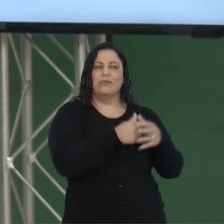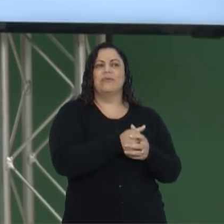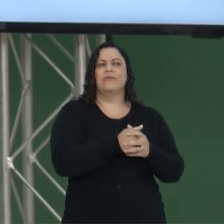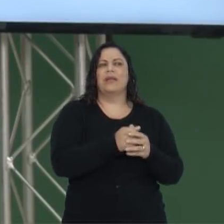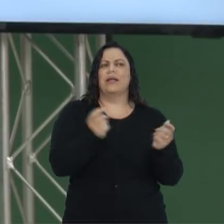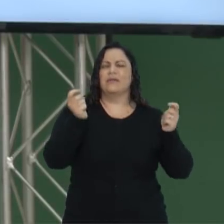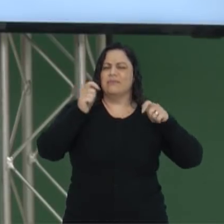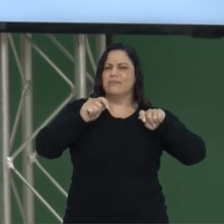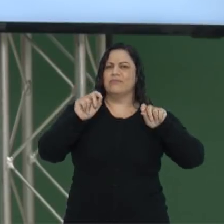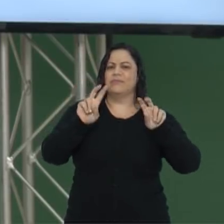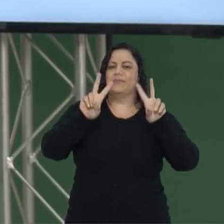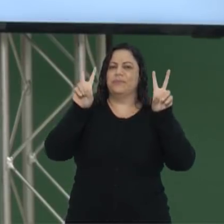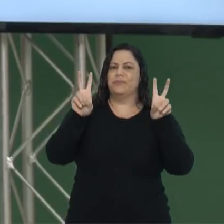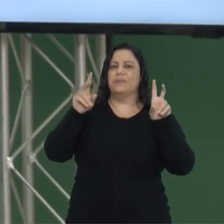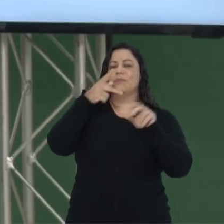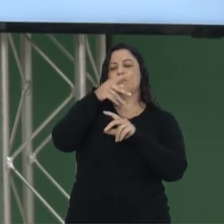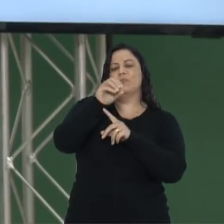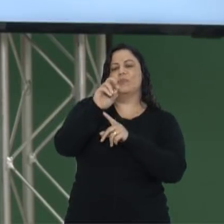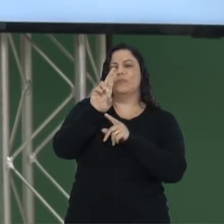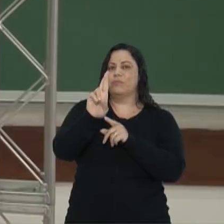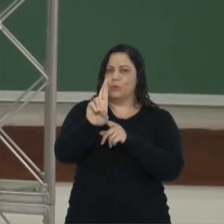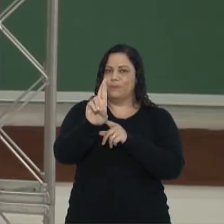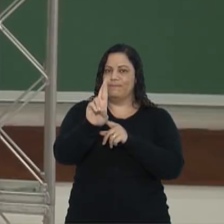a preposição por, tá?